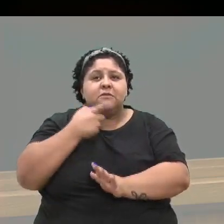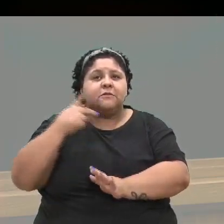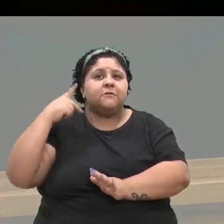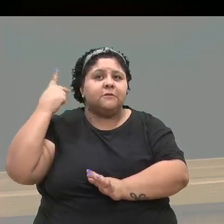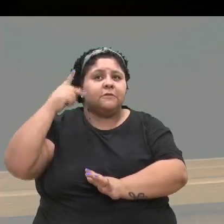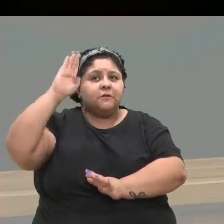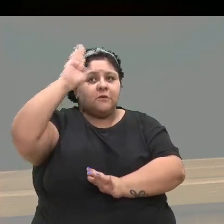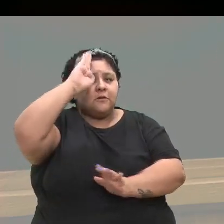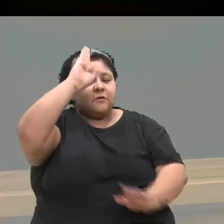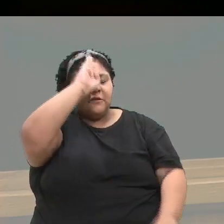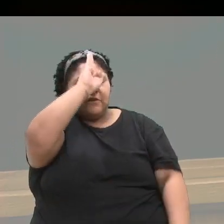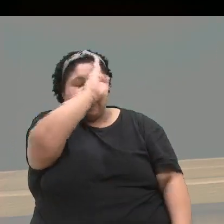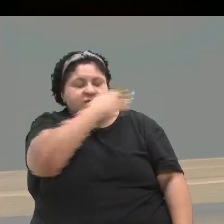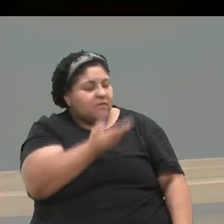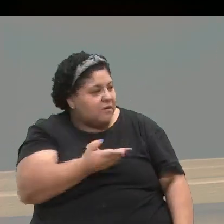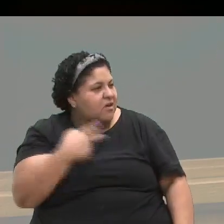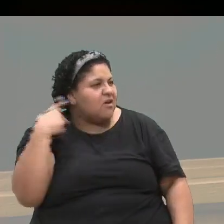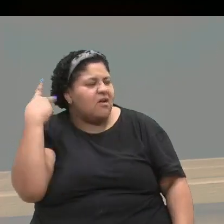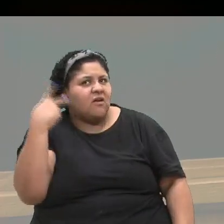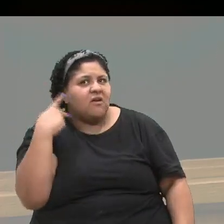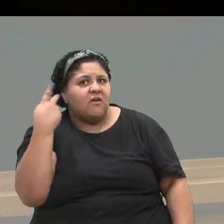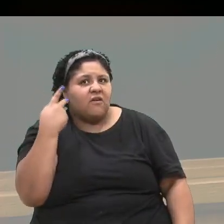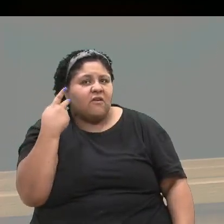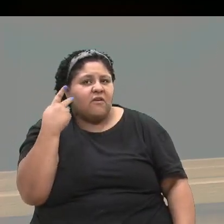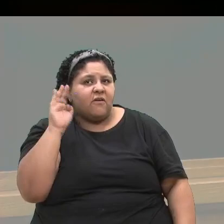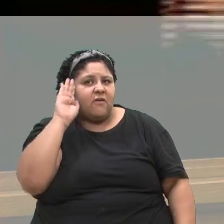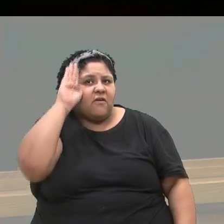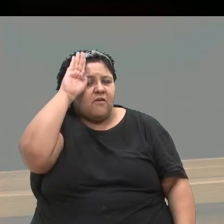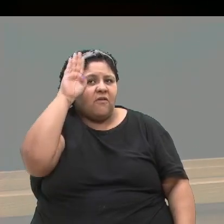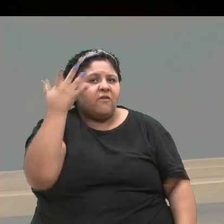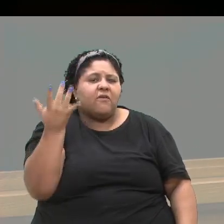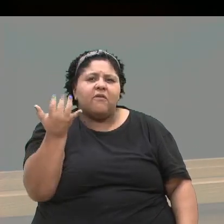Bressan. O vereador Bolsonaro não foi preso,